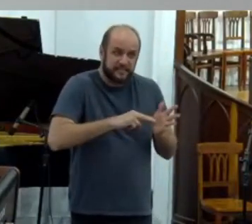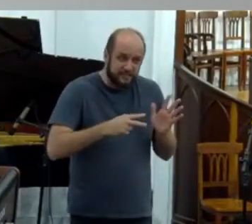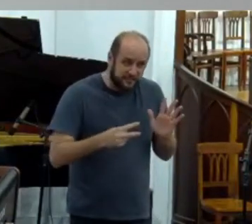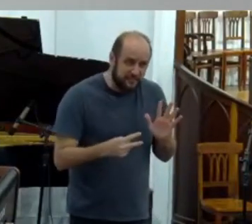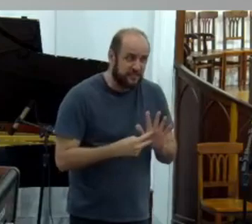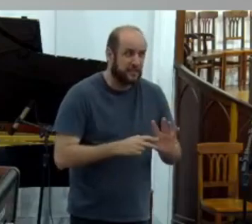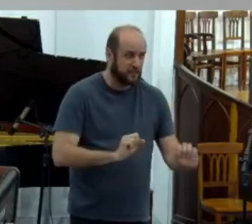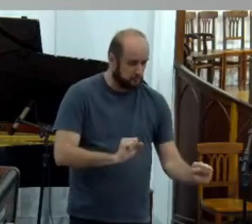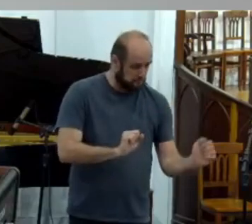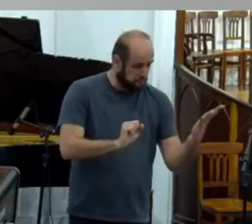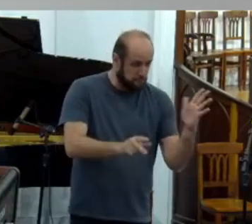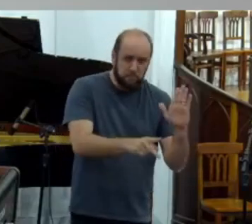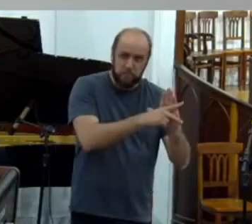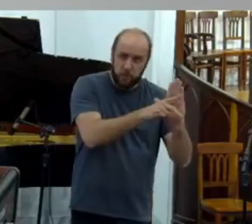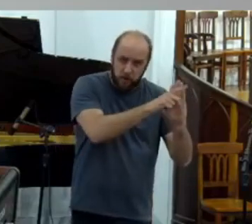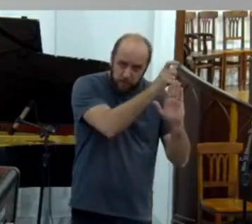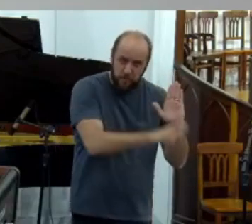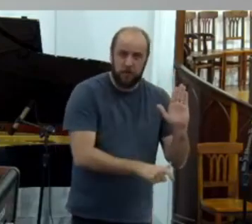pelo que o ato é.